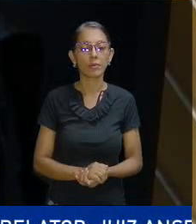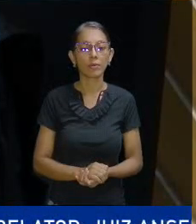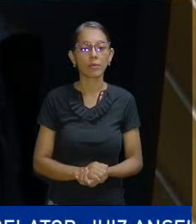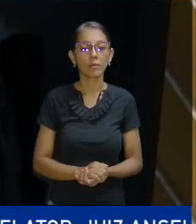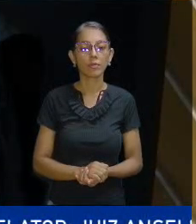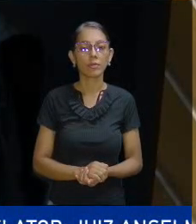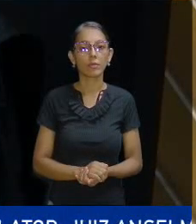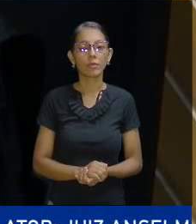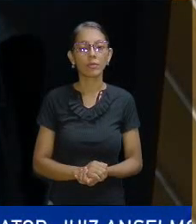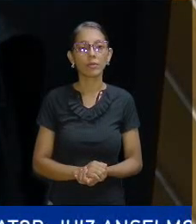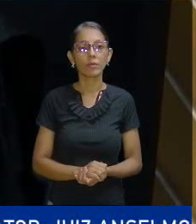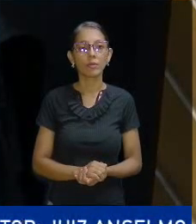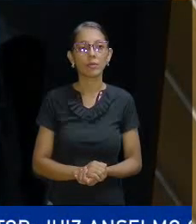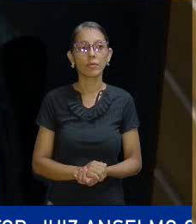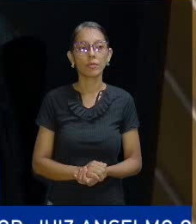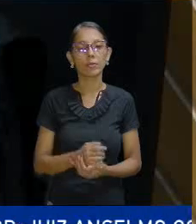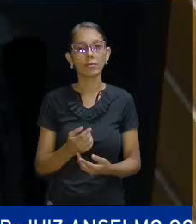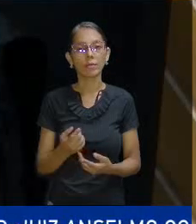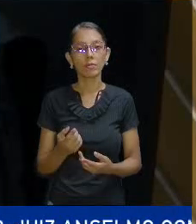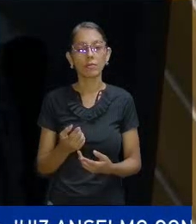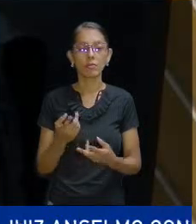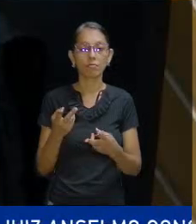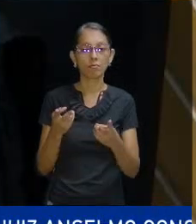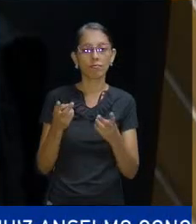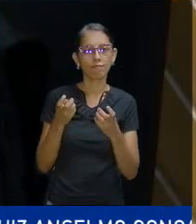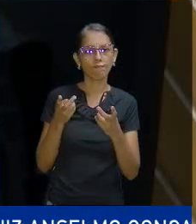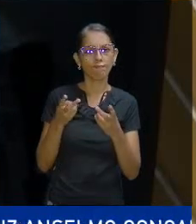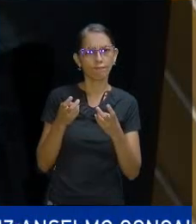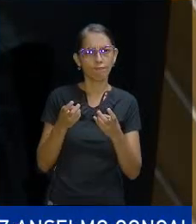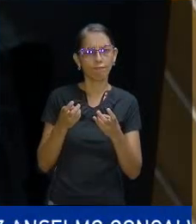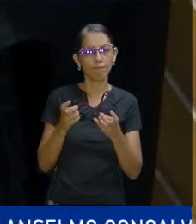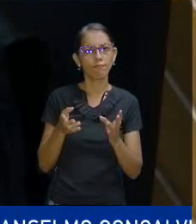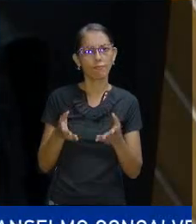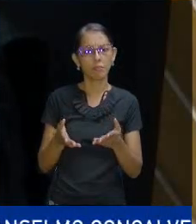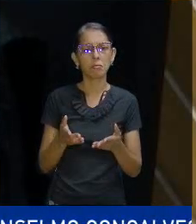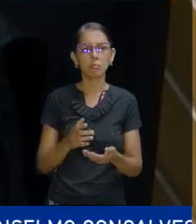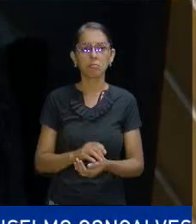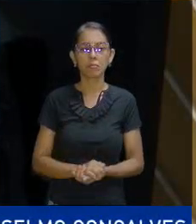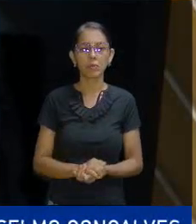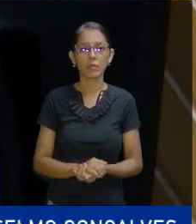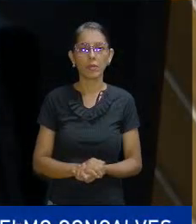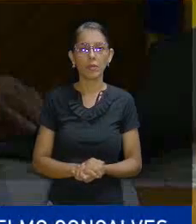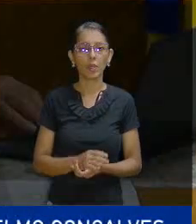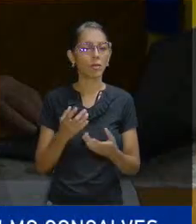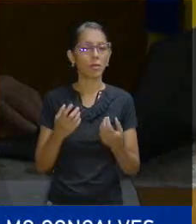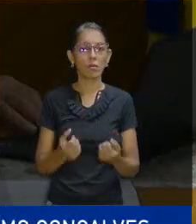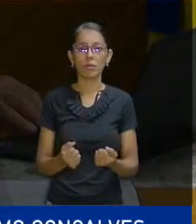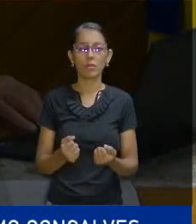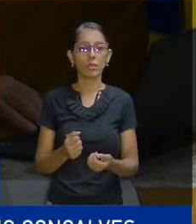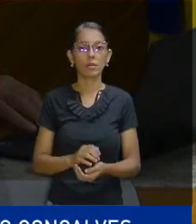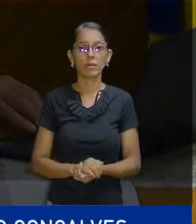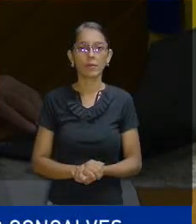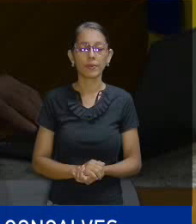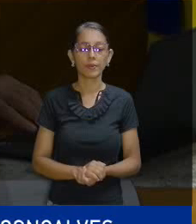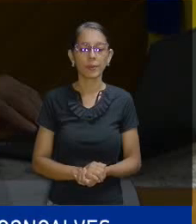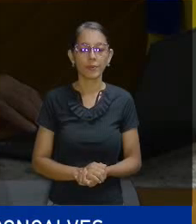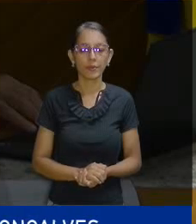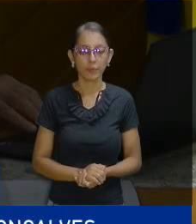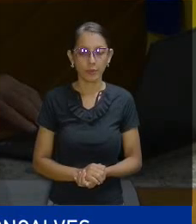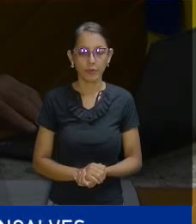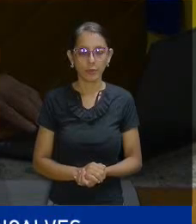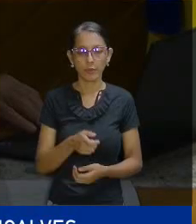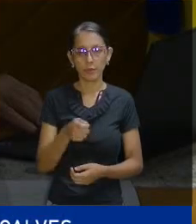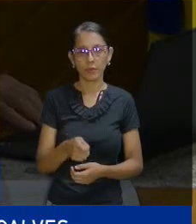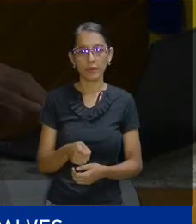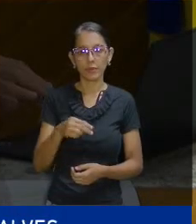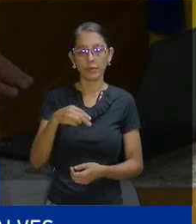em tela, eu tenho por acompanhá-lo integralmente, inclusive pela desaprovação das contas. É como... Juiz